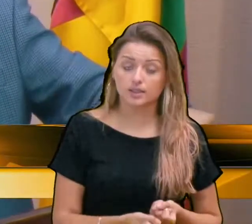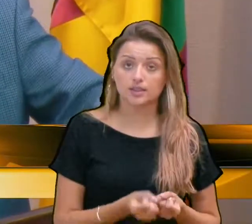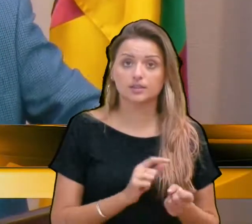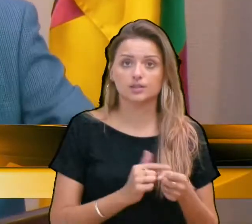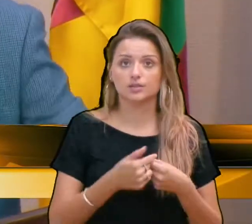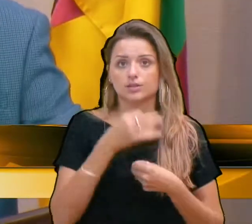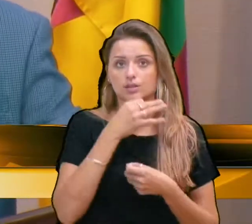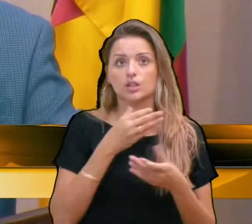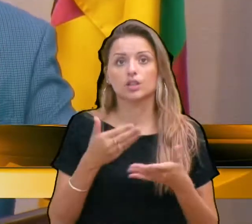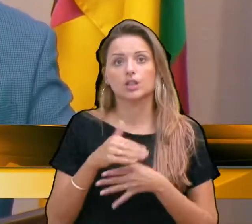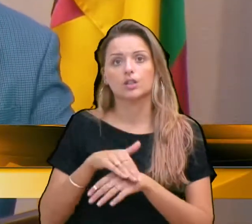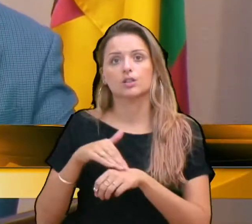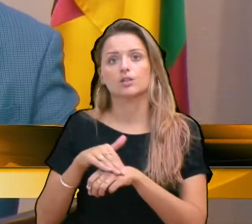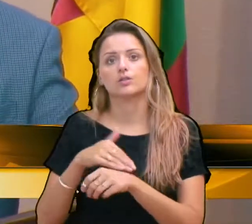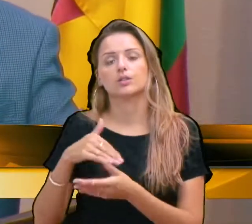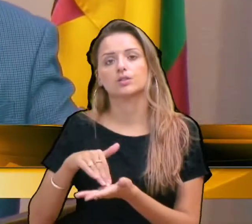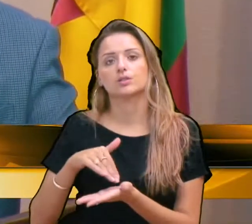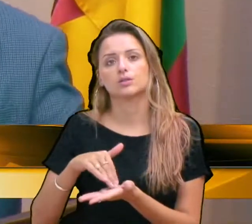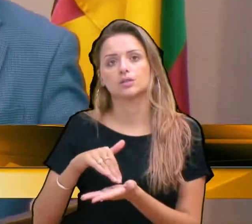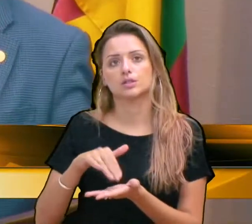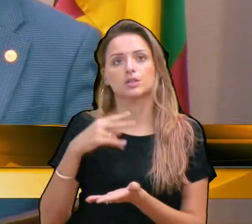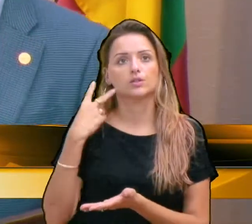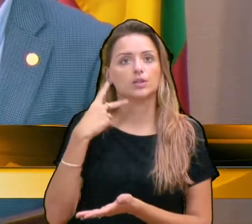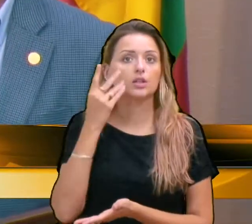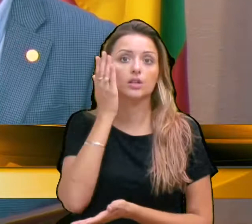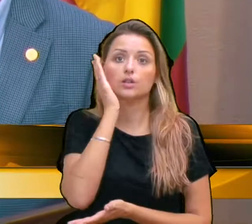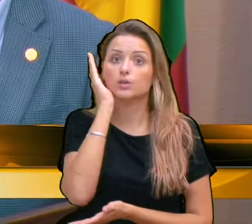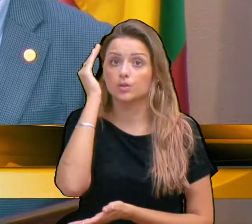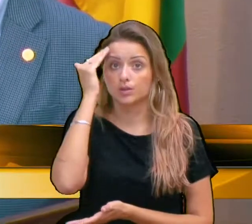os secretários, vereador Felipe,